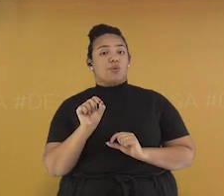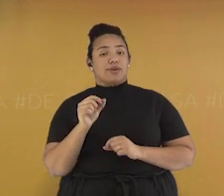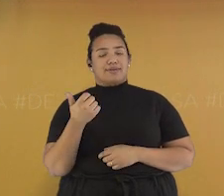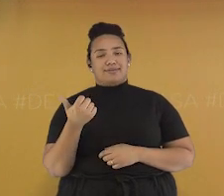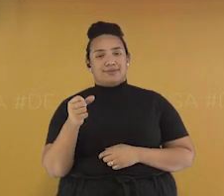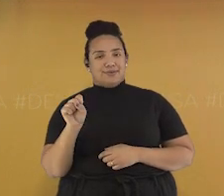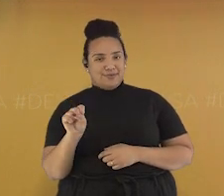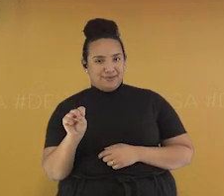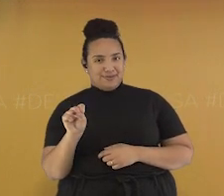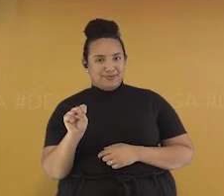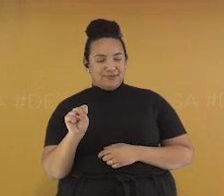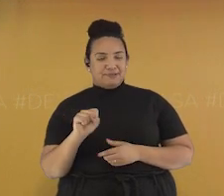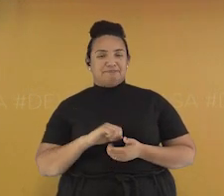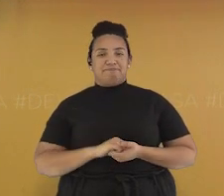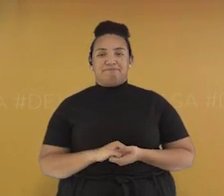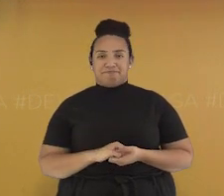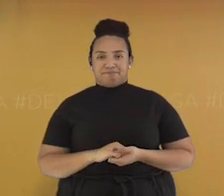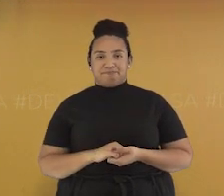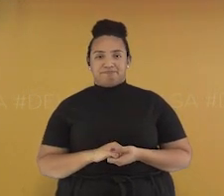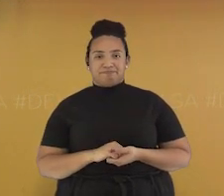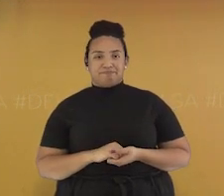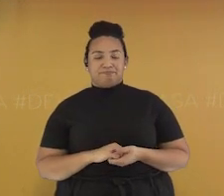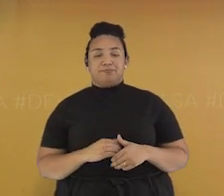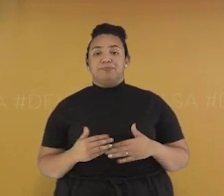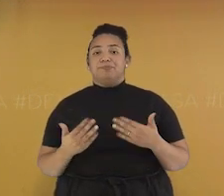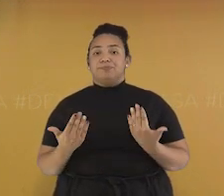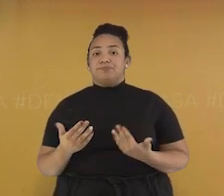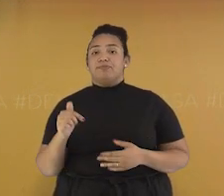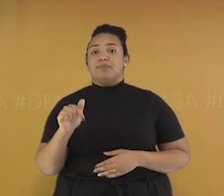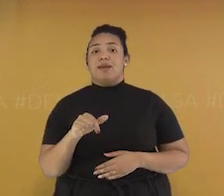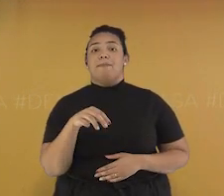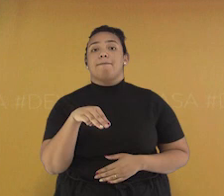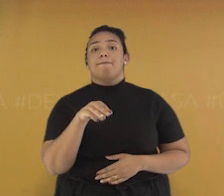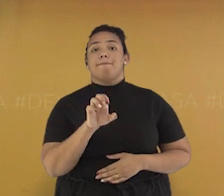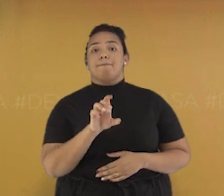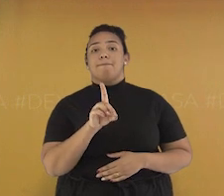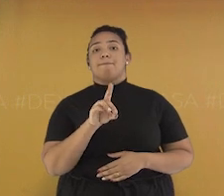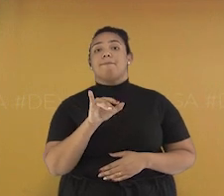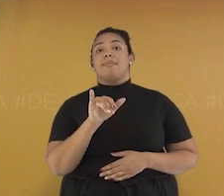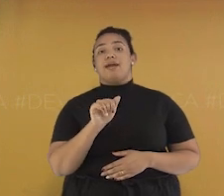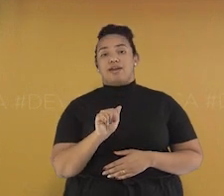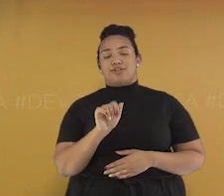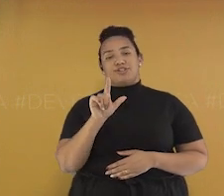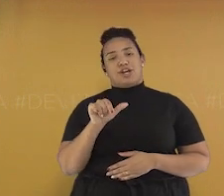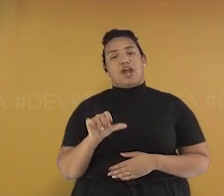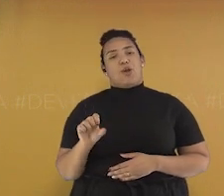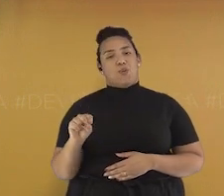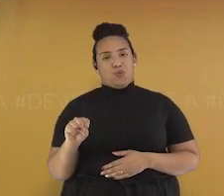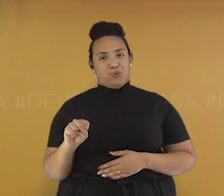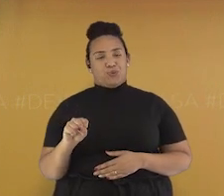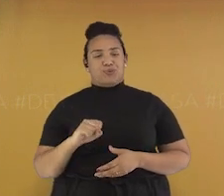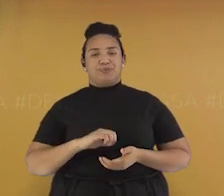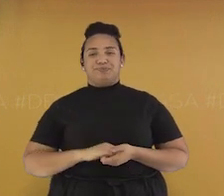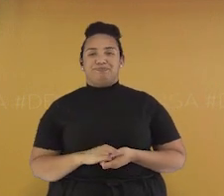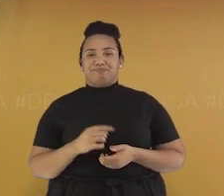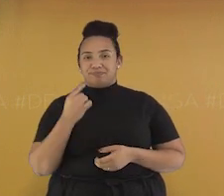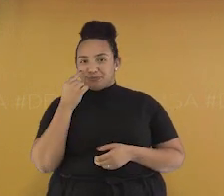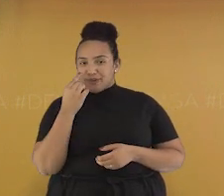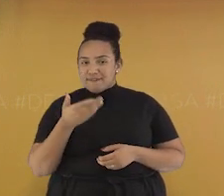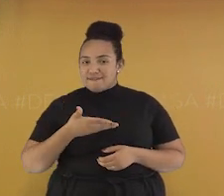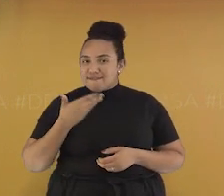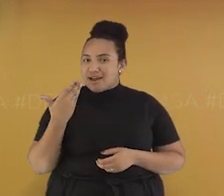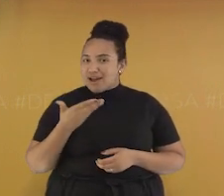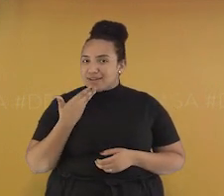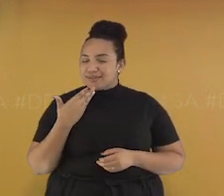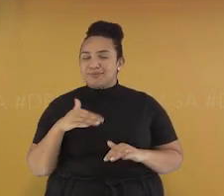8. Portanto, a média de nota desses alunos foi de 8 pontos. Viu só como é fácil?